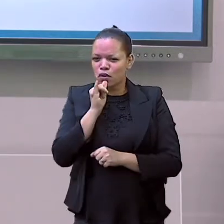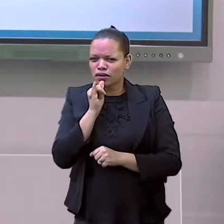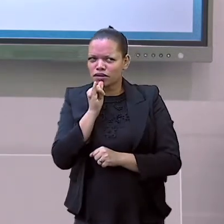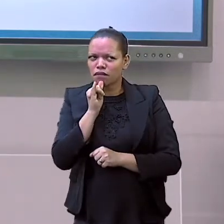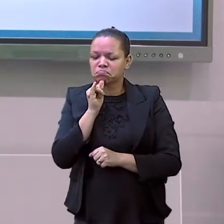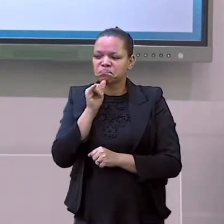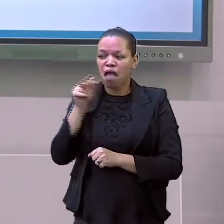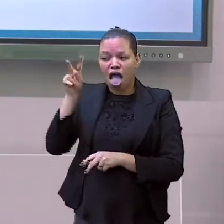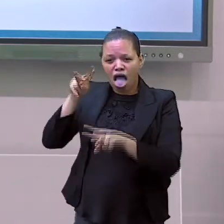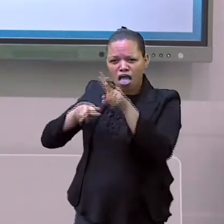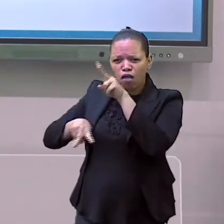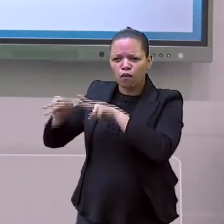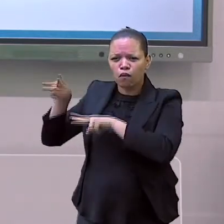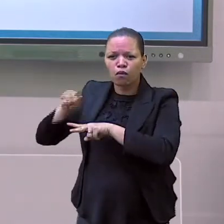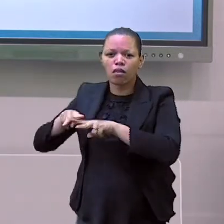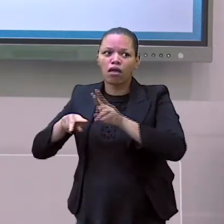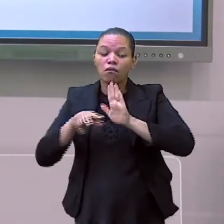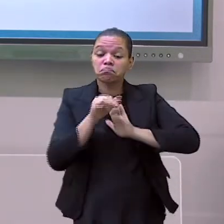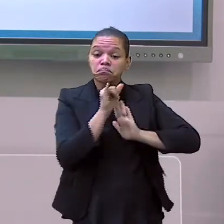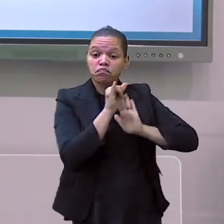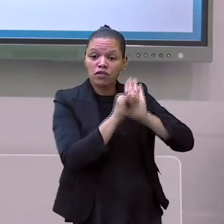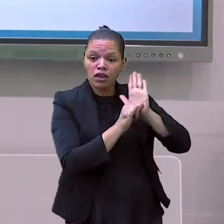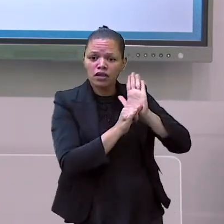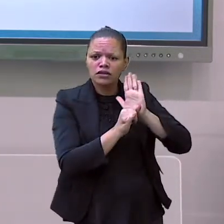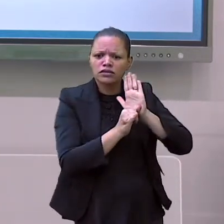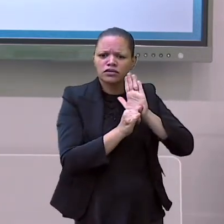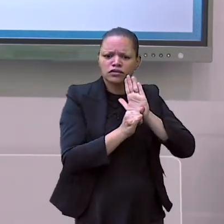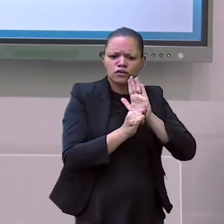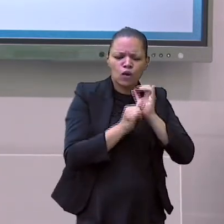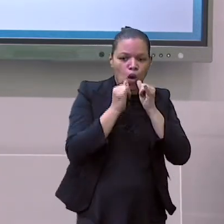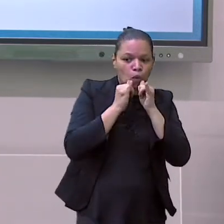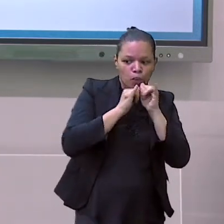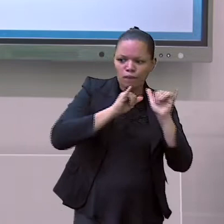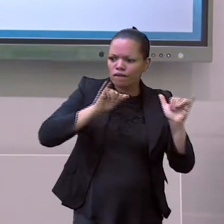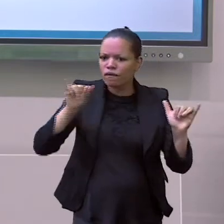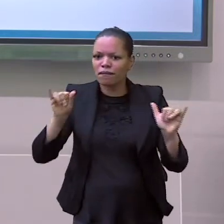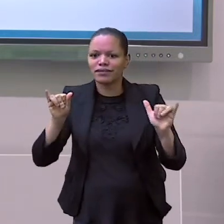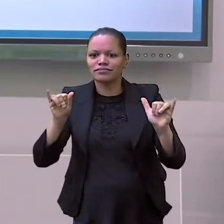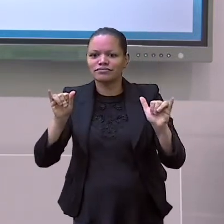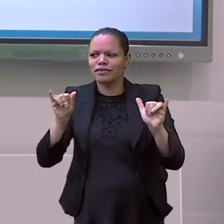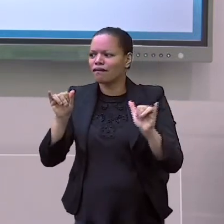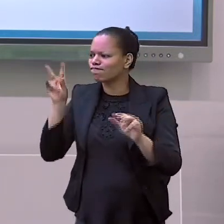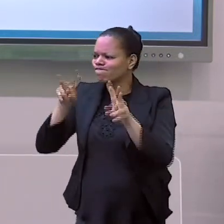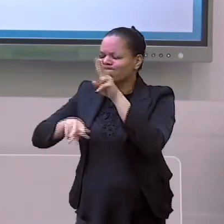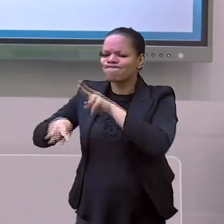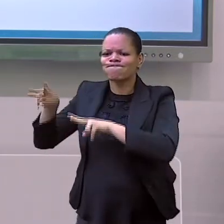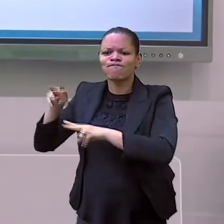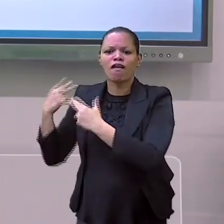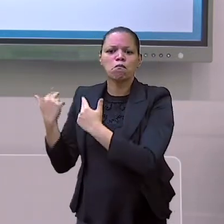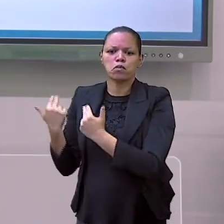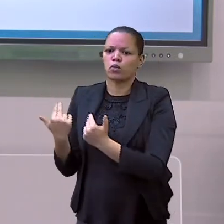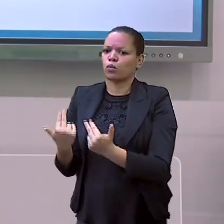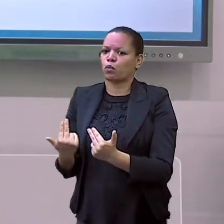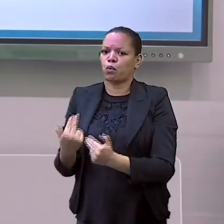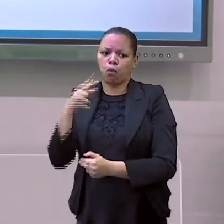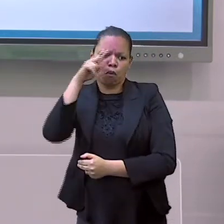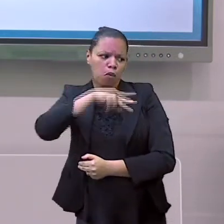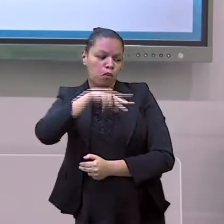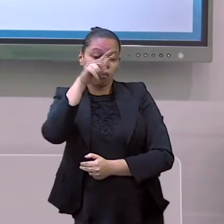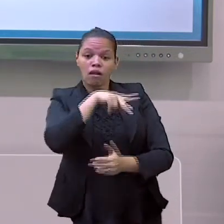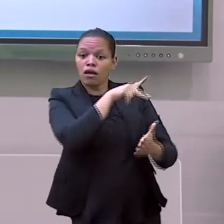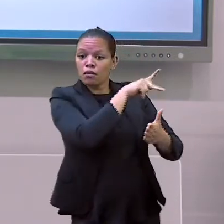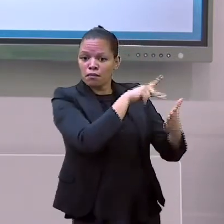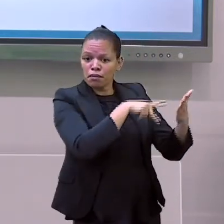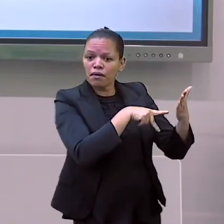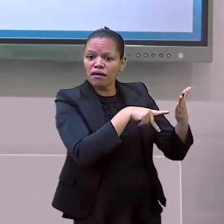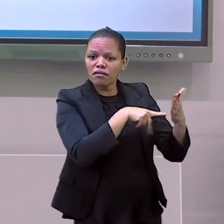um texto informativo, eu não leio da mesma forma que eu leio o poema, porque o poema,